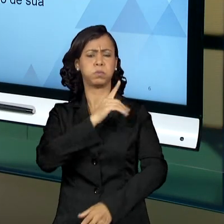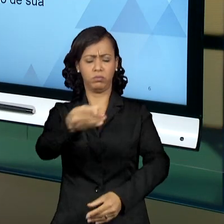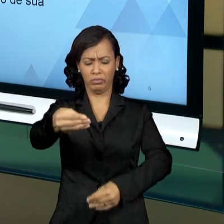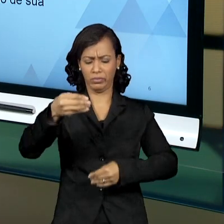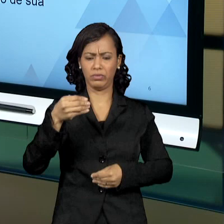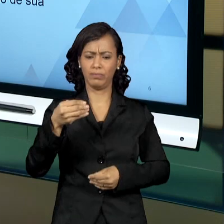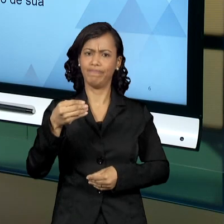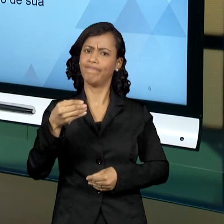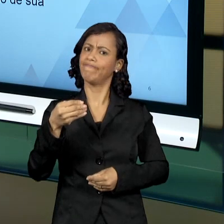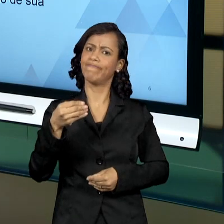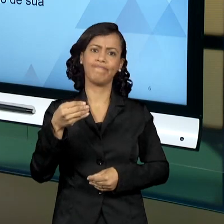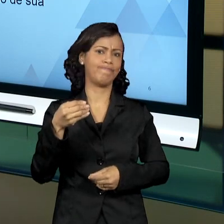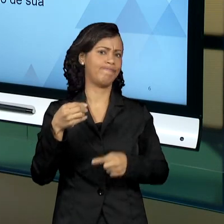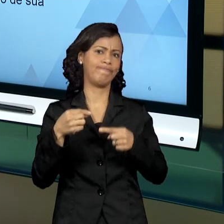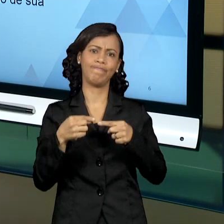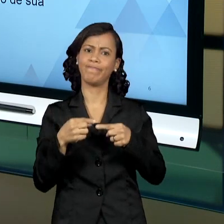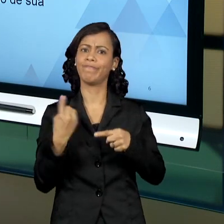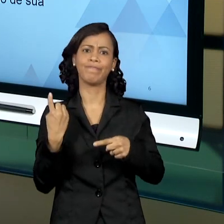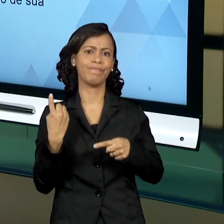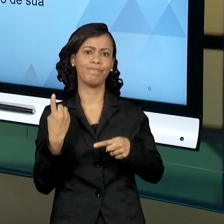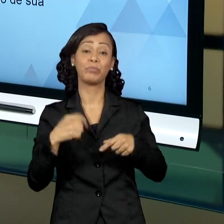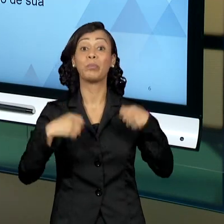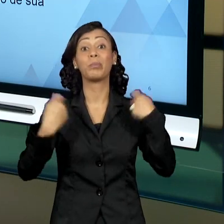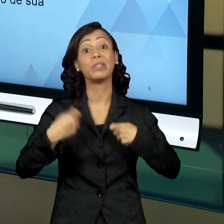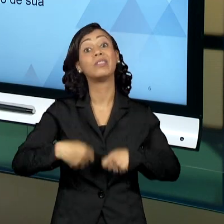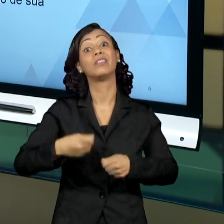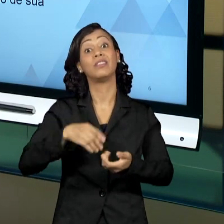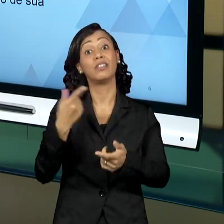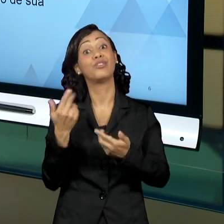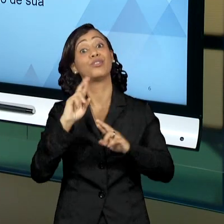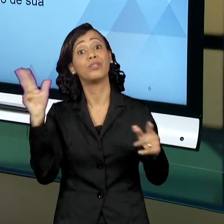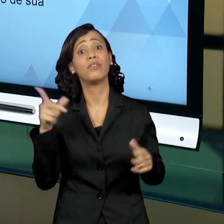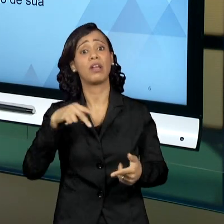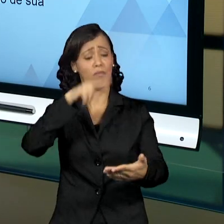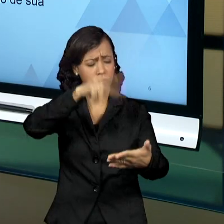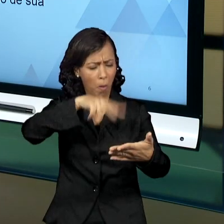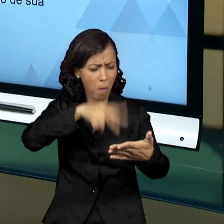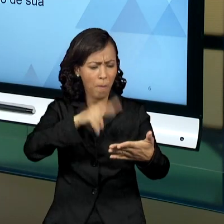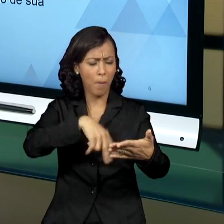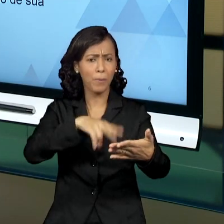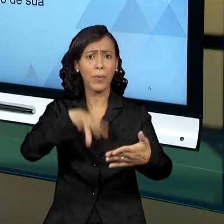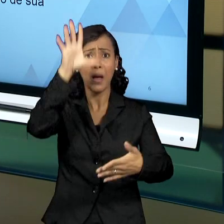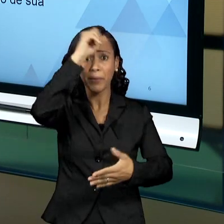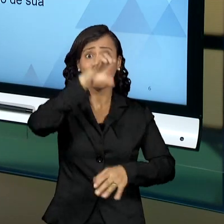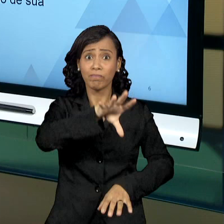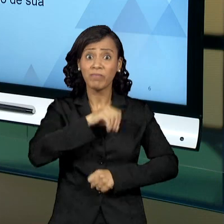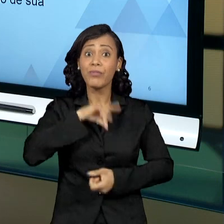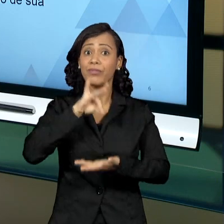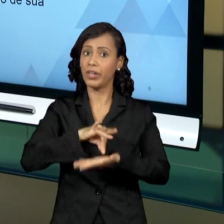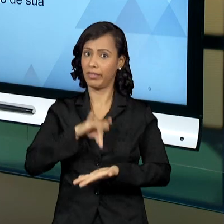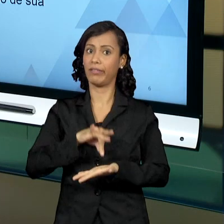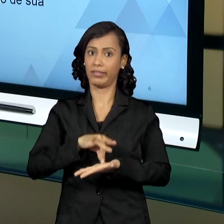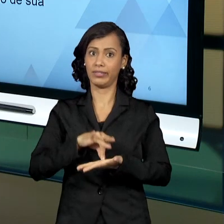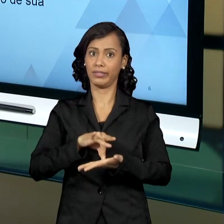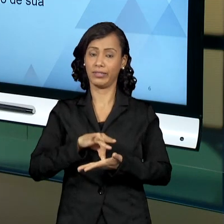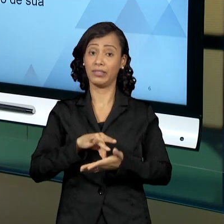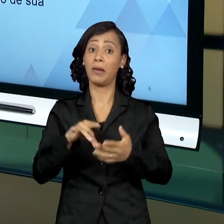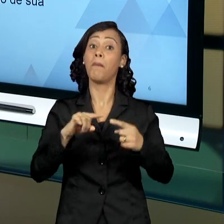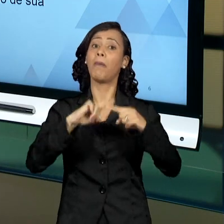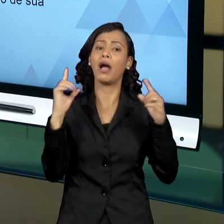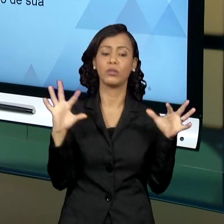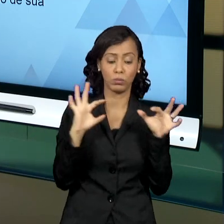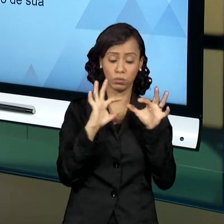A gente precisa superar esta perspectiva de uso da tecnologia por